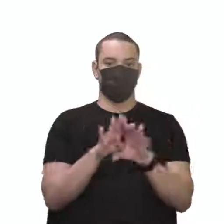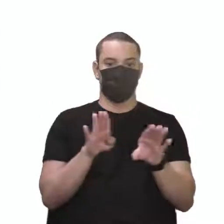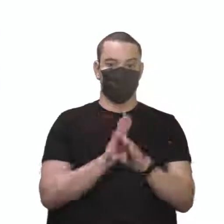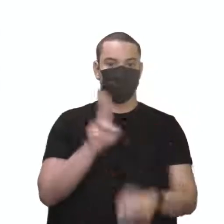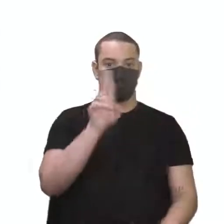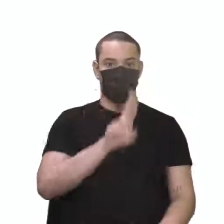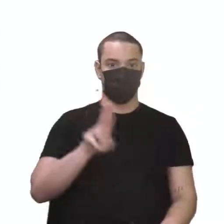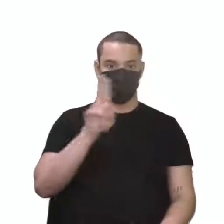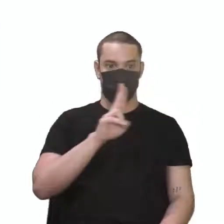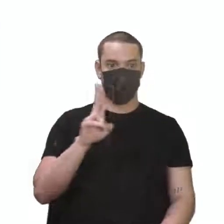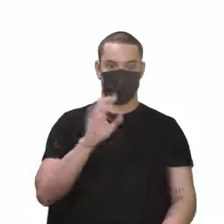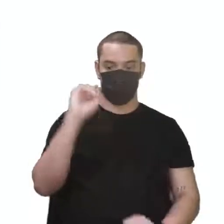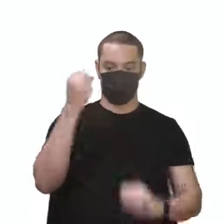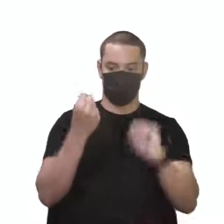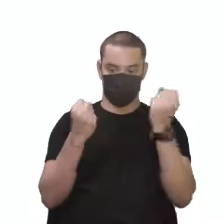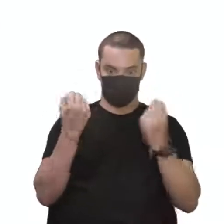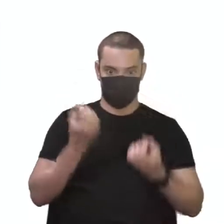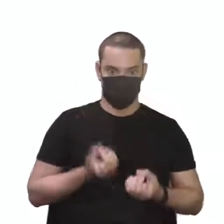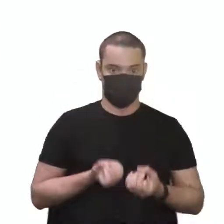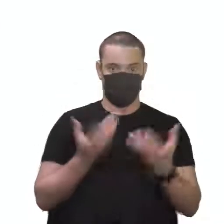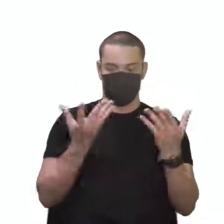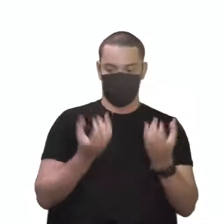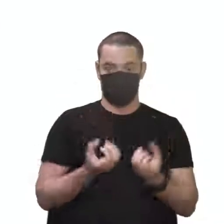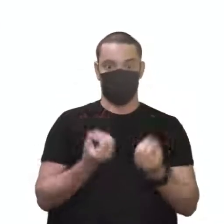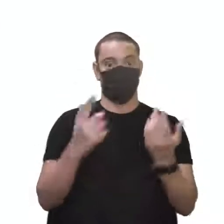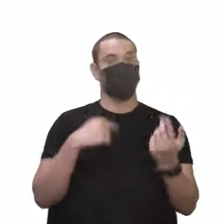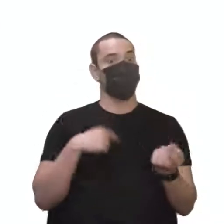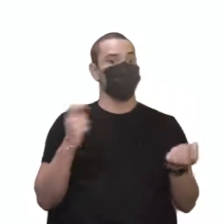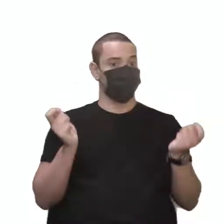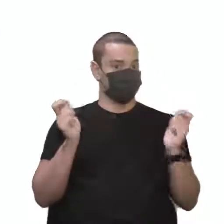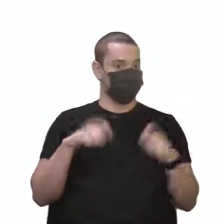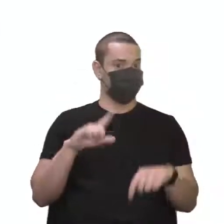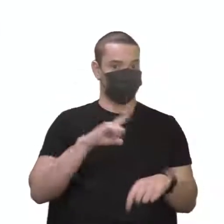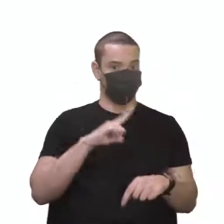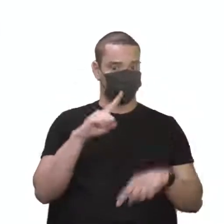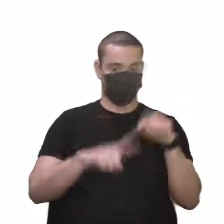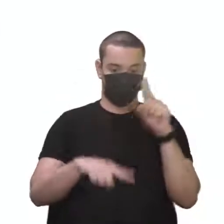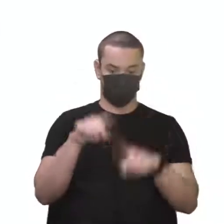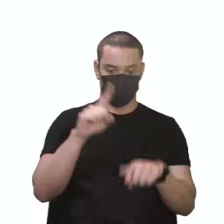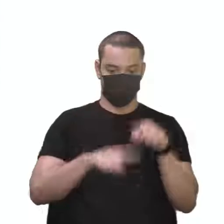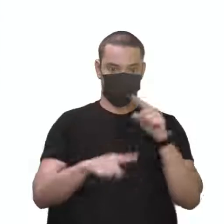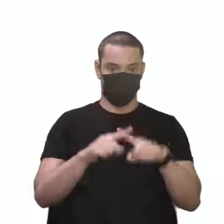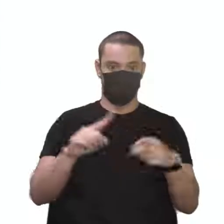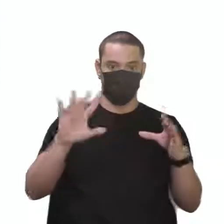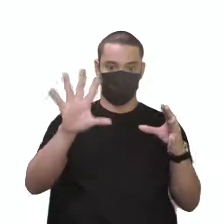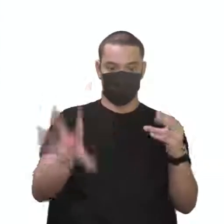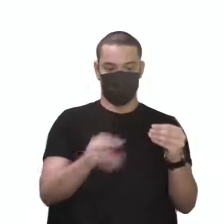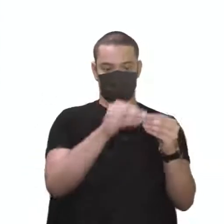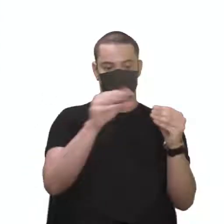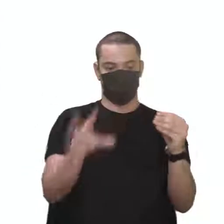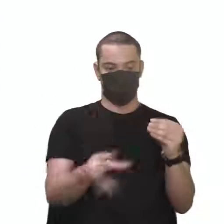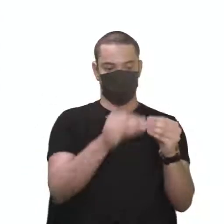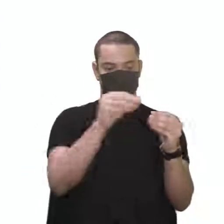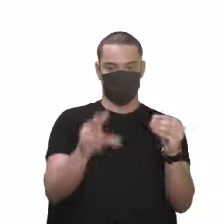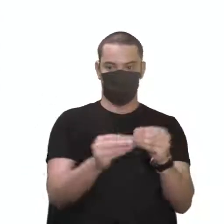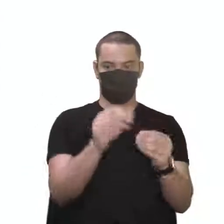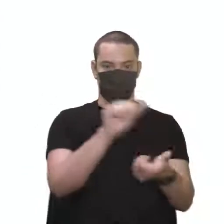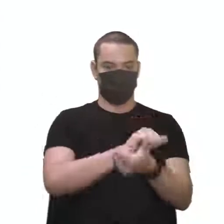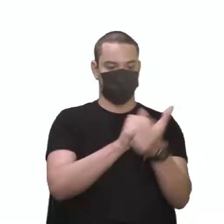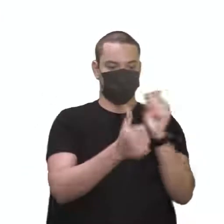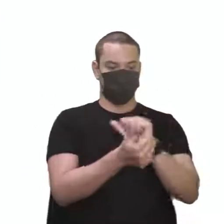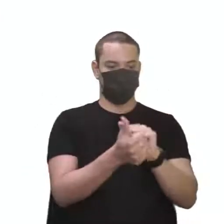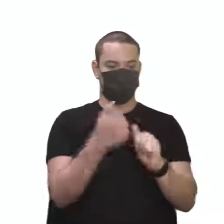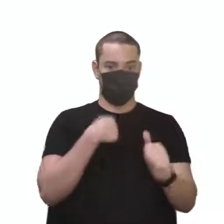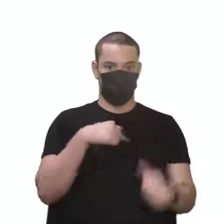para fins produtivos. Então, eu posso ter um organismo alterado, um organismo